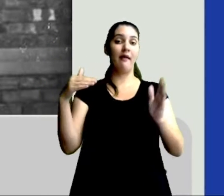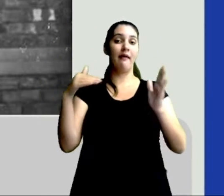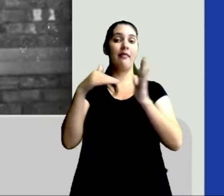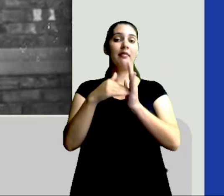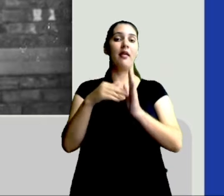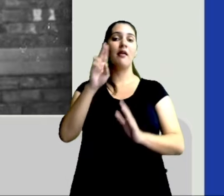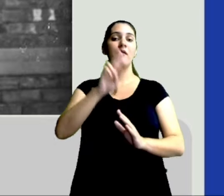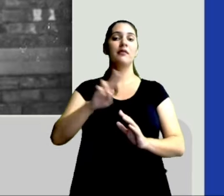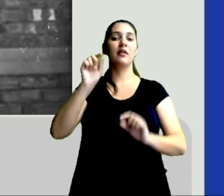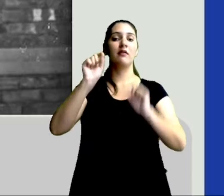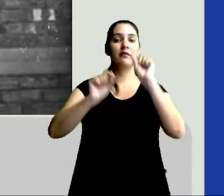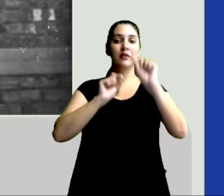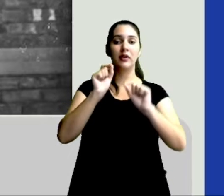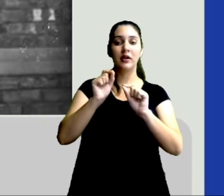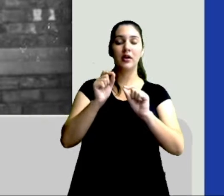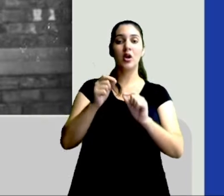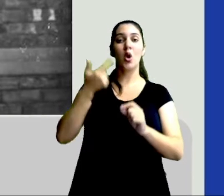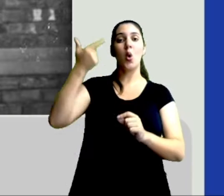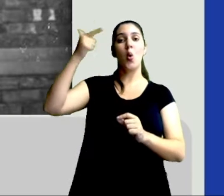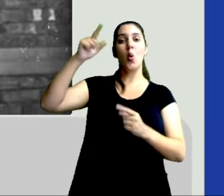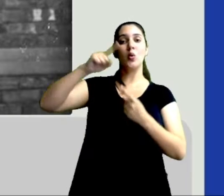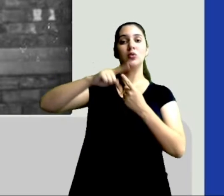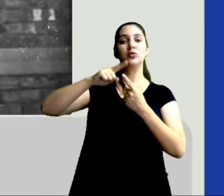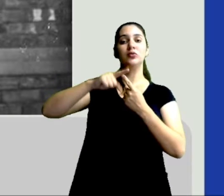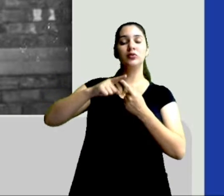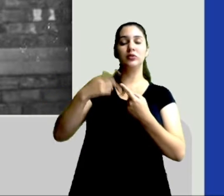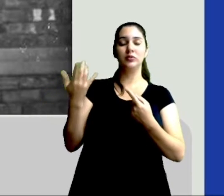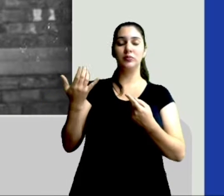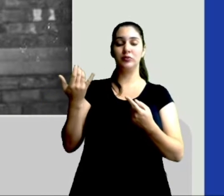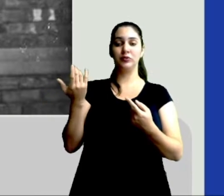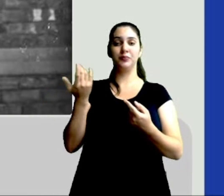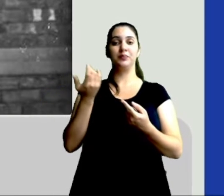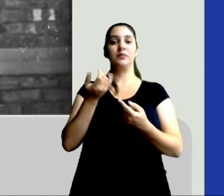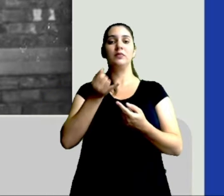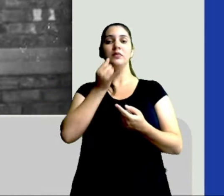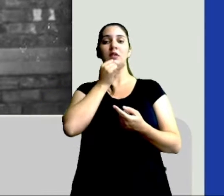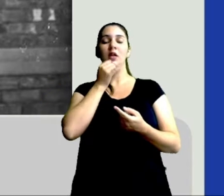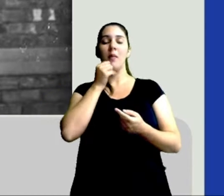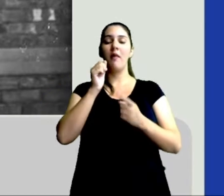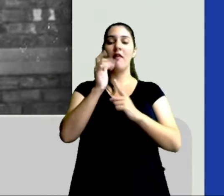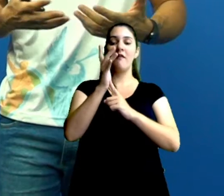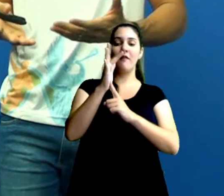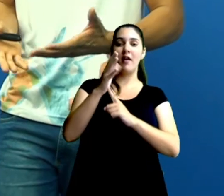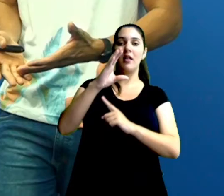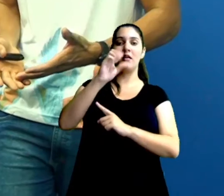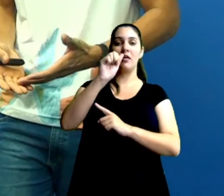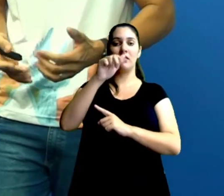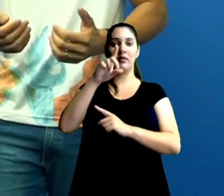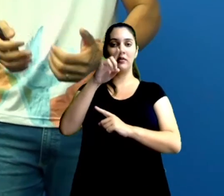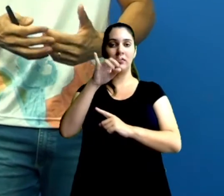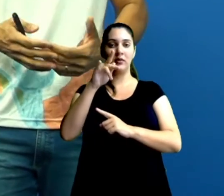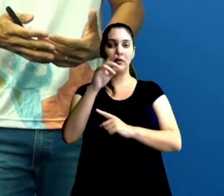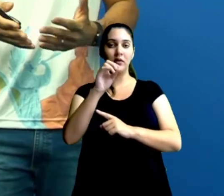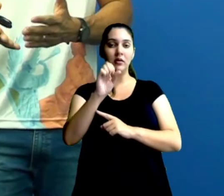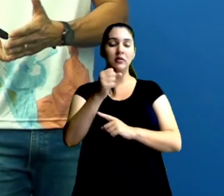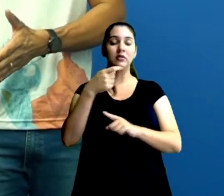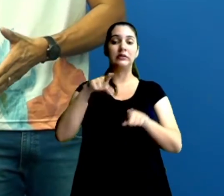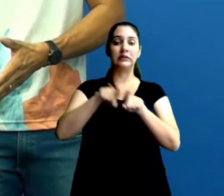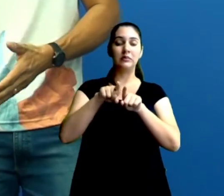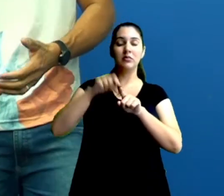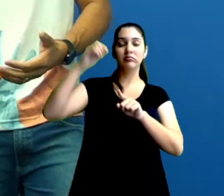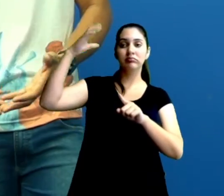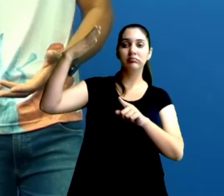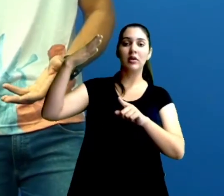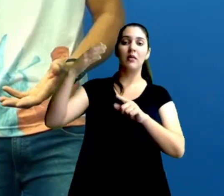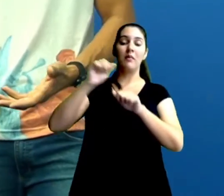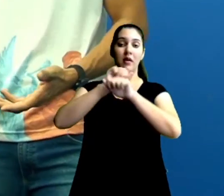se utilizavam-se então de outros instrumentos, como eu citei para vocês, como as velas, os candeeiros, as lamparinas, para iluminar à